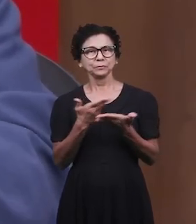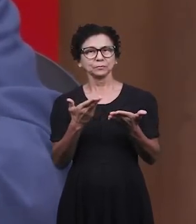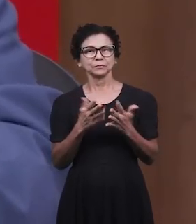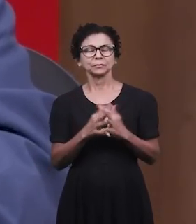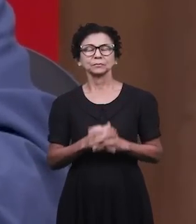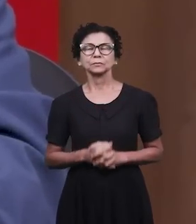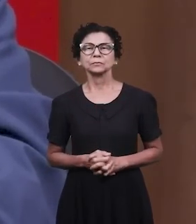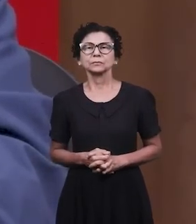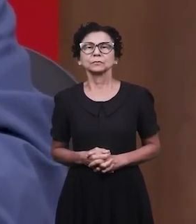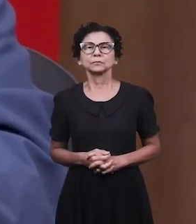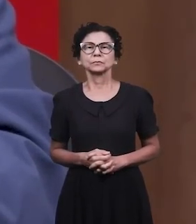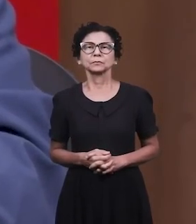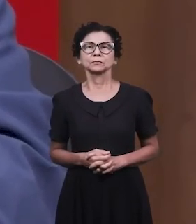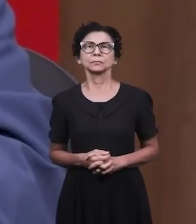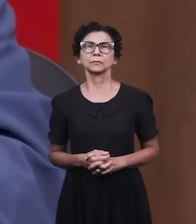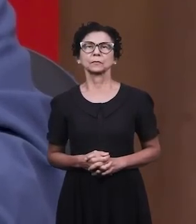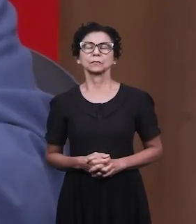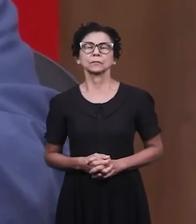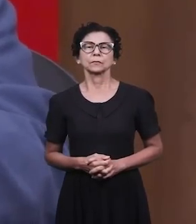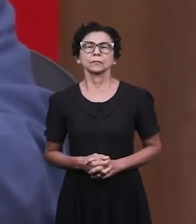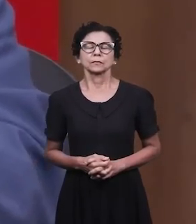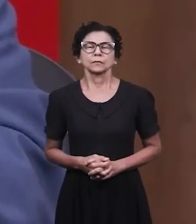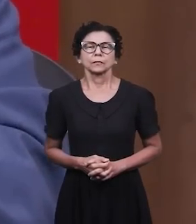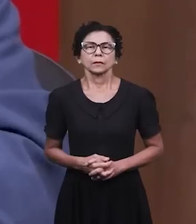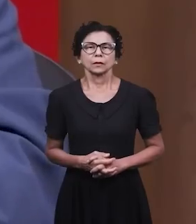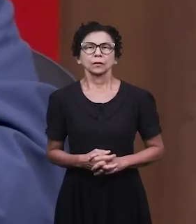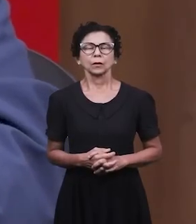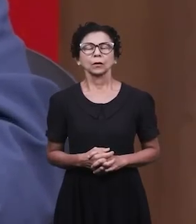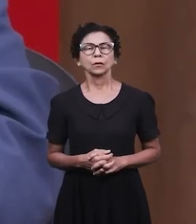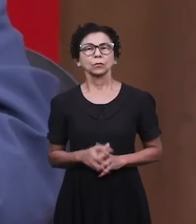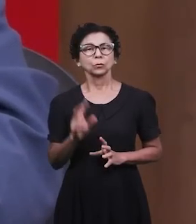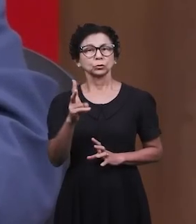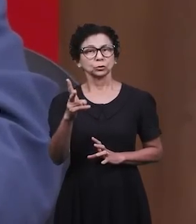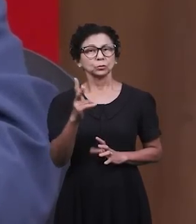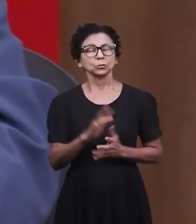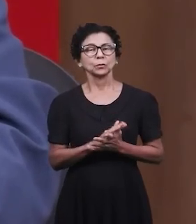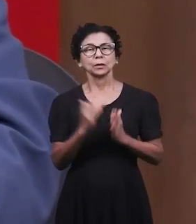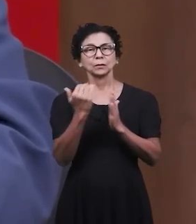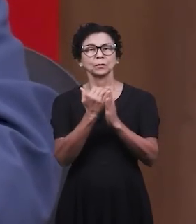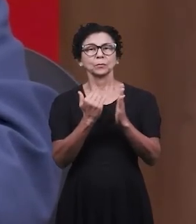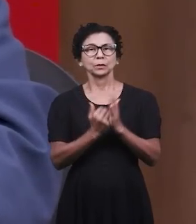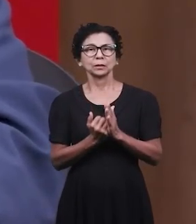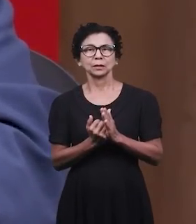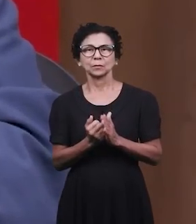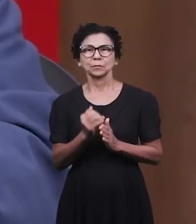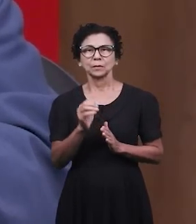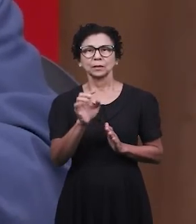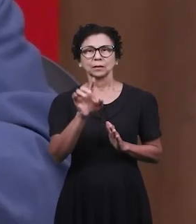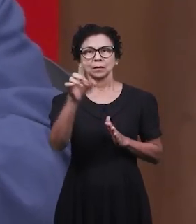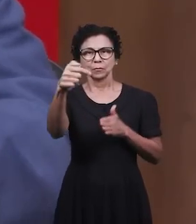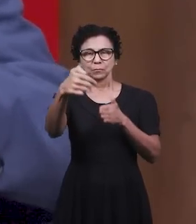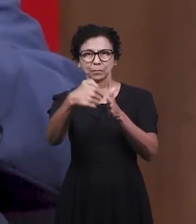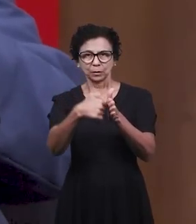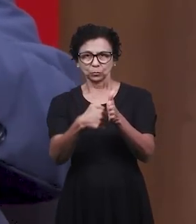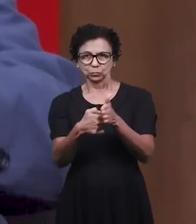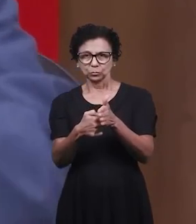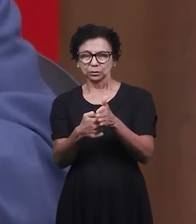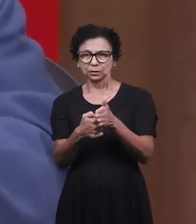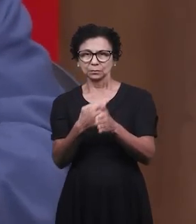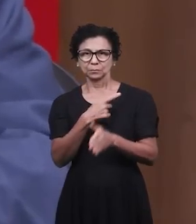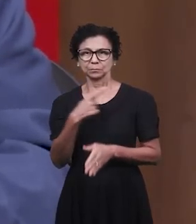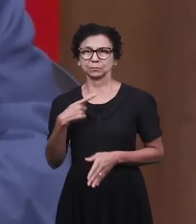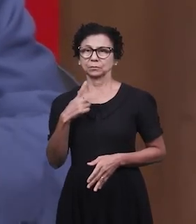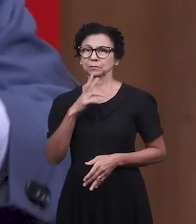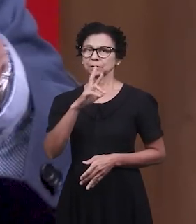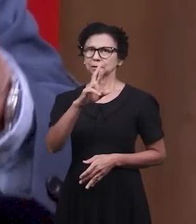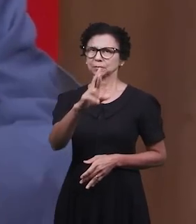vamos continuar com o nosso programa Você Pergunta e o Pastor Responde. Aquela pergunta que